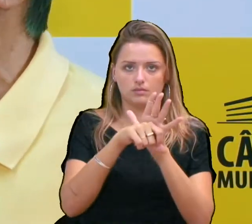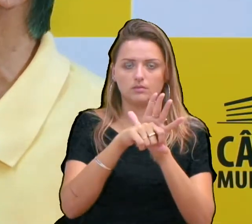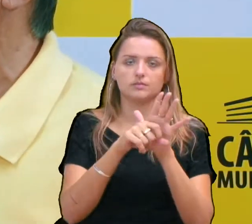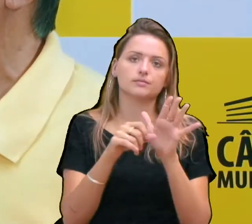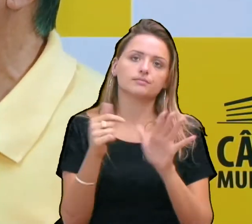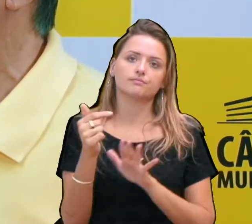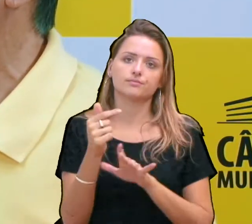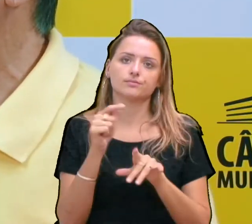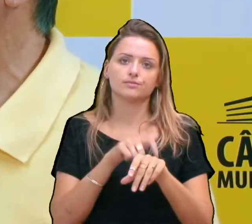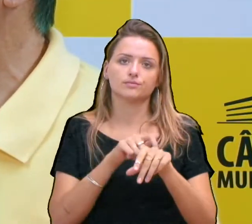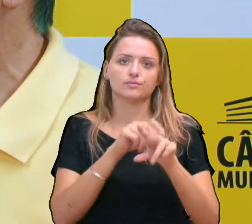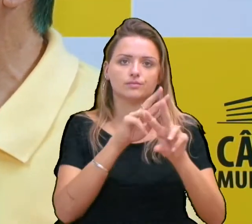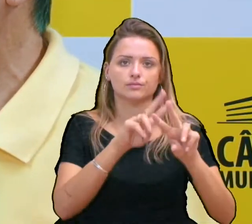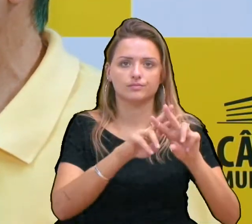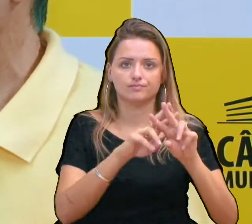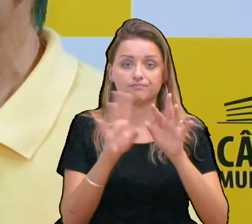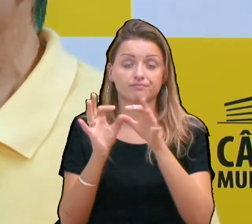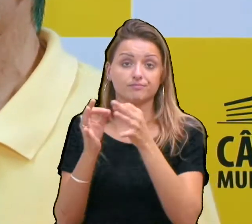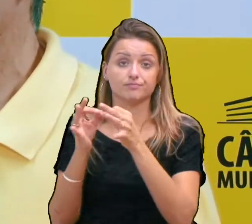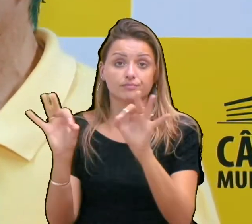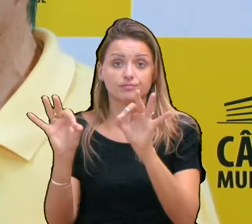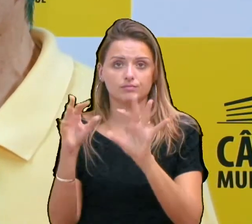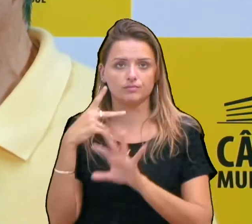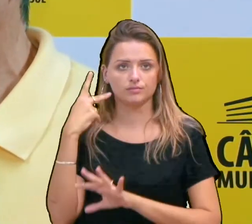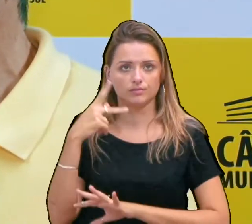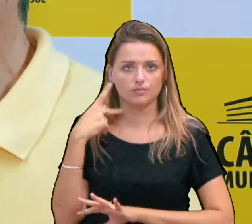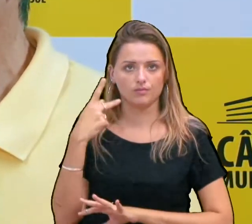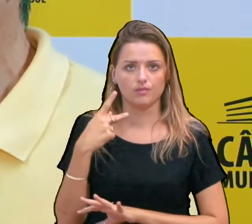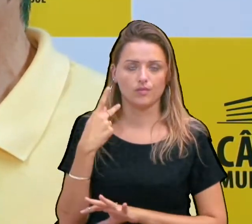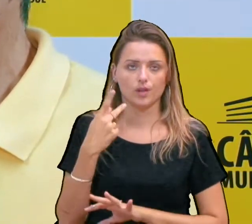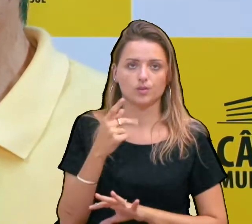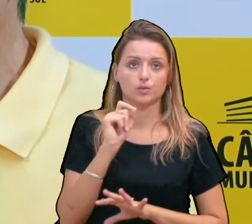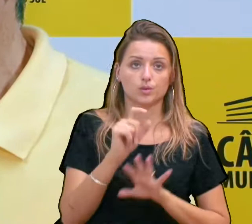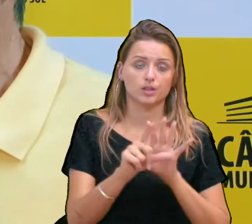salvaguardar a classe política das